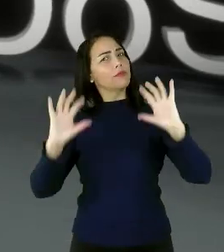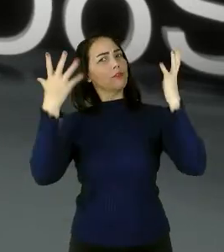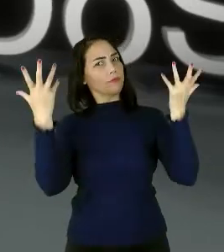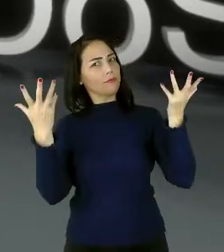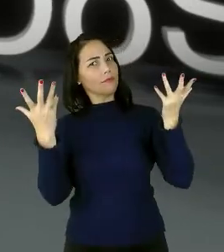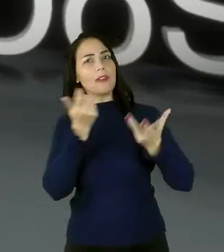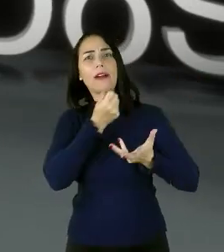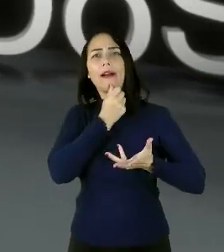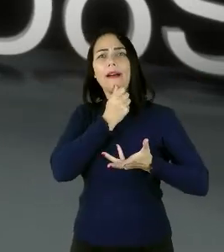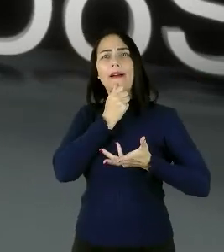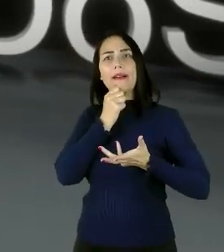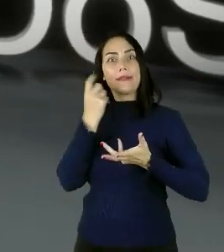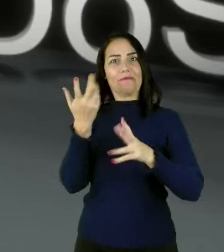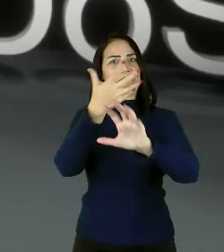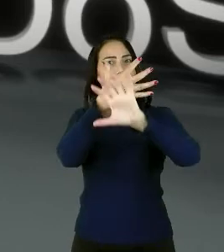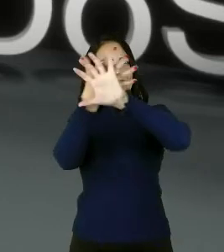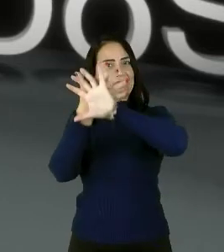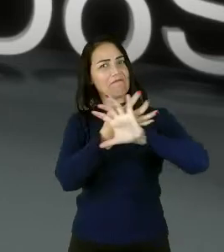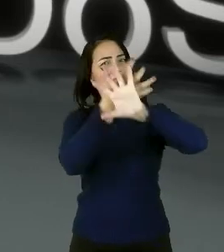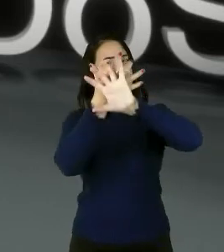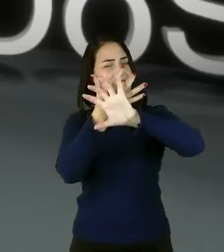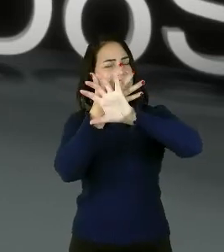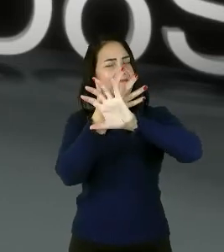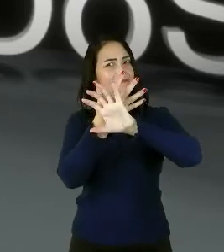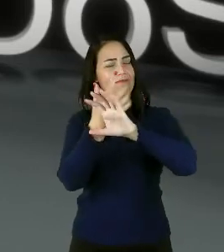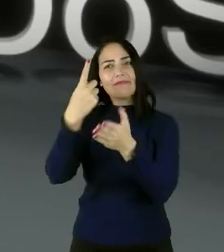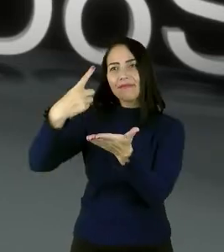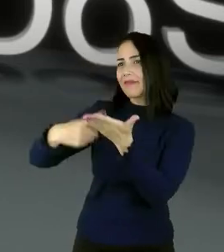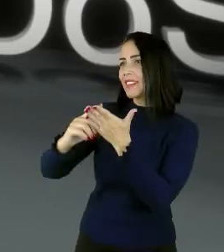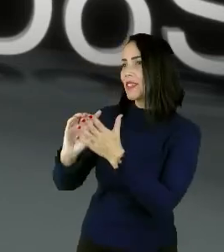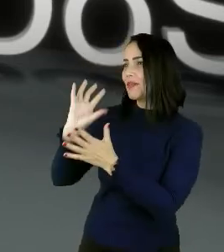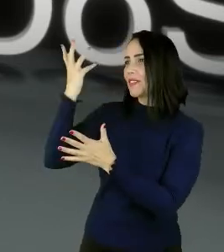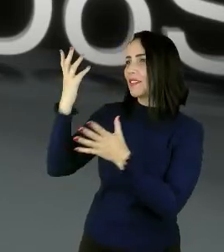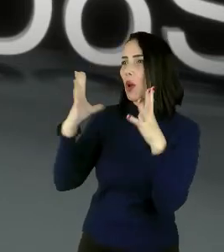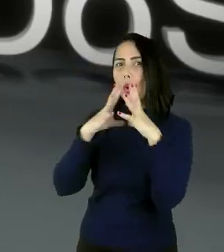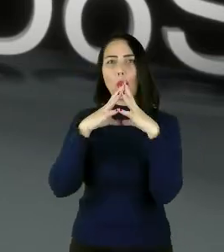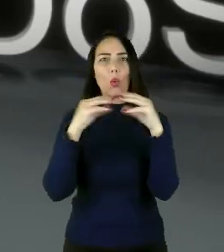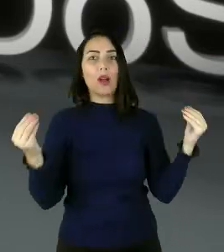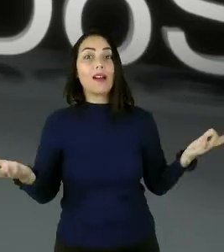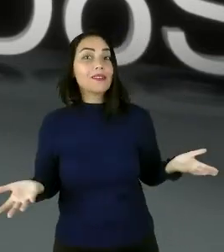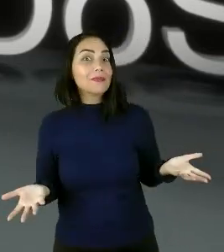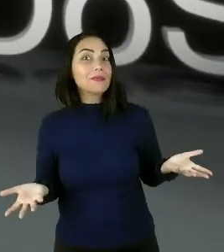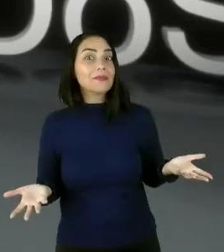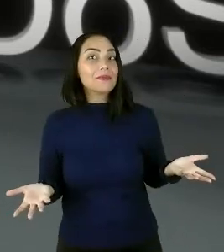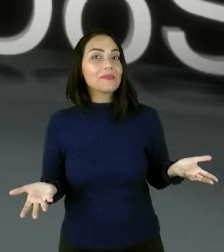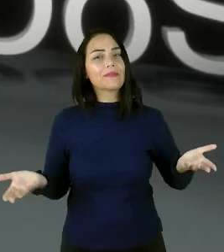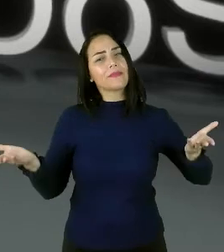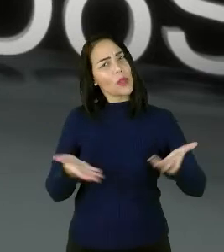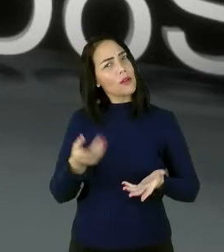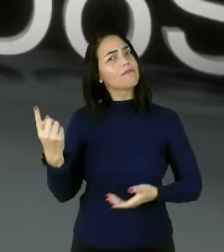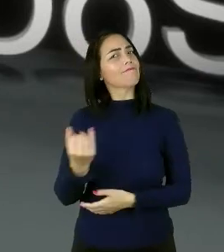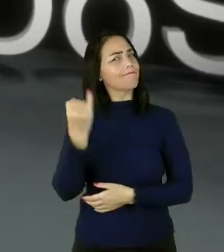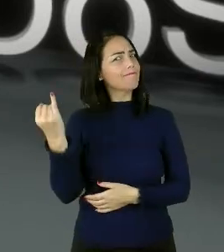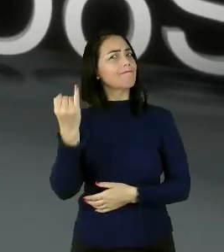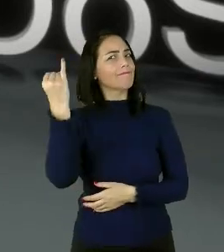ainda estamos atrás desta câmera que registrou o evento e sumiu e olha aí olha aí a importância